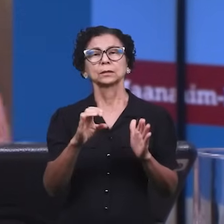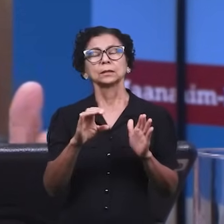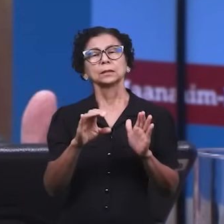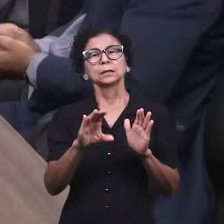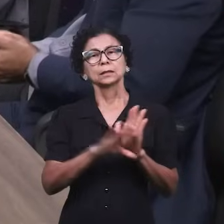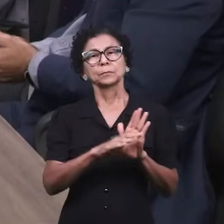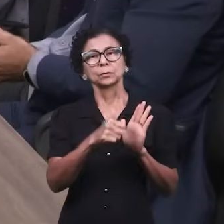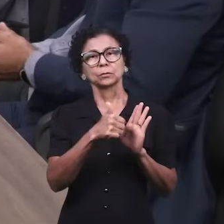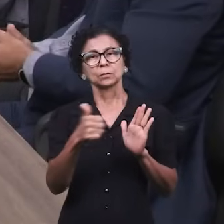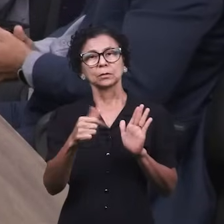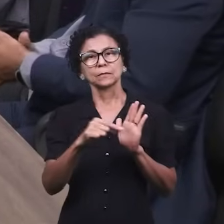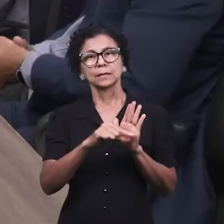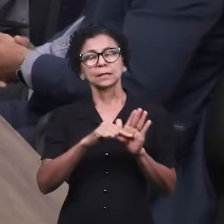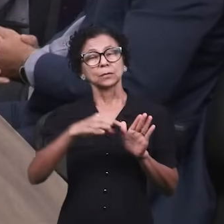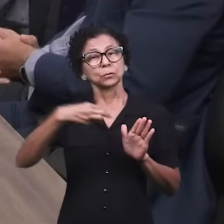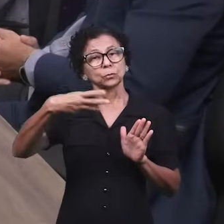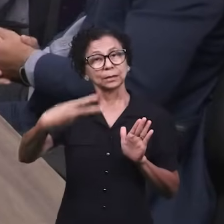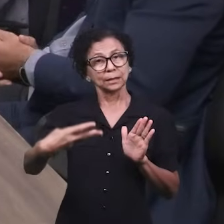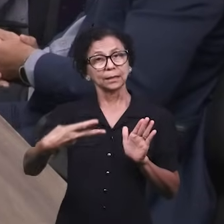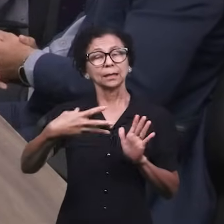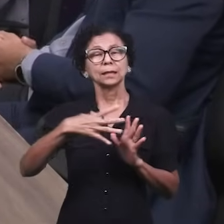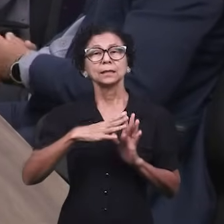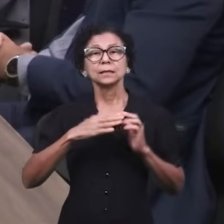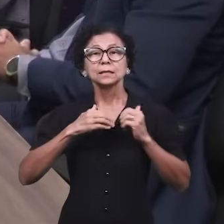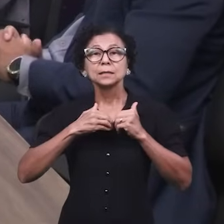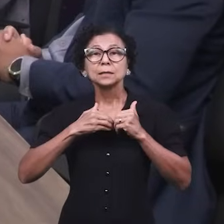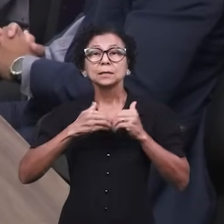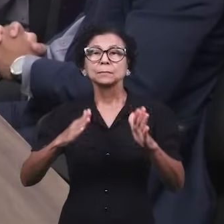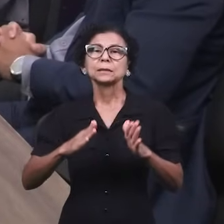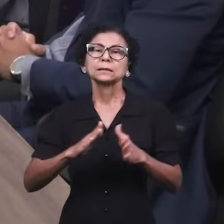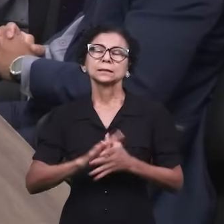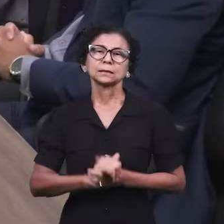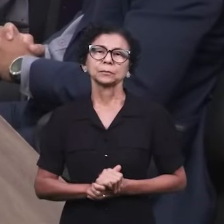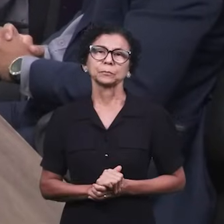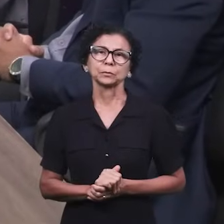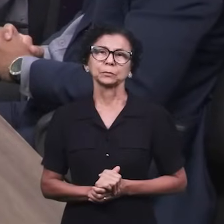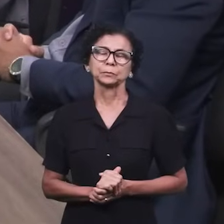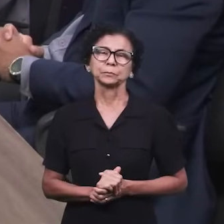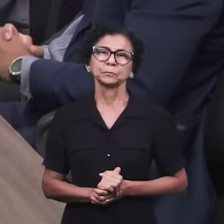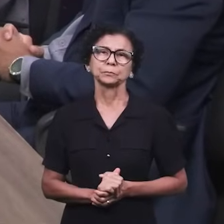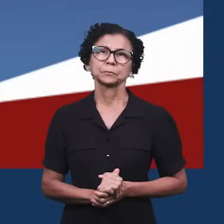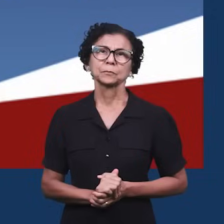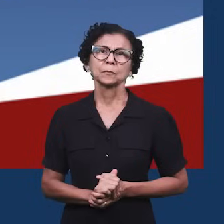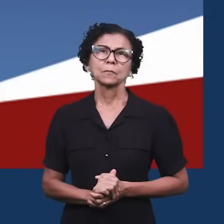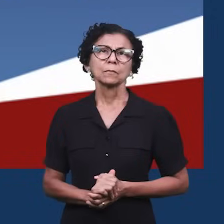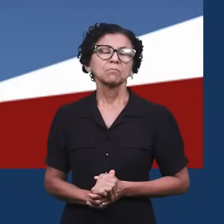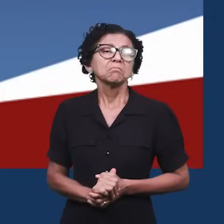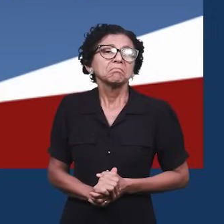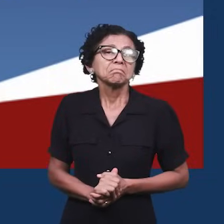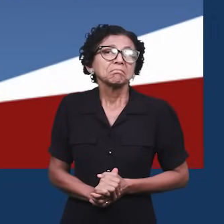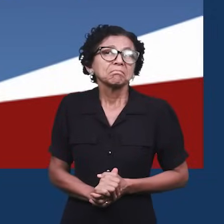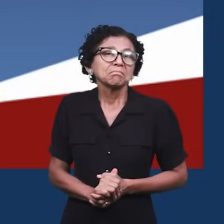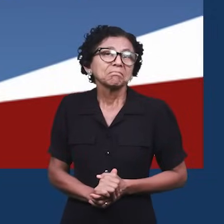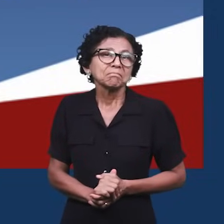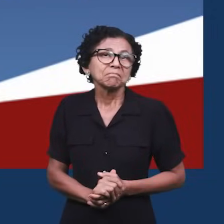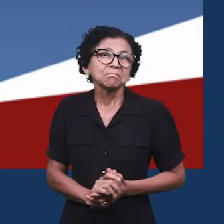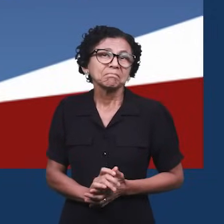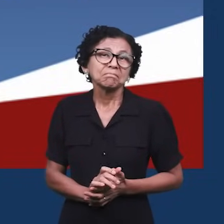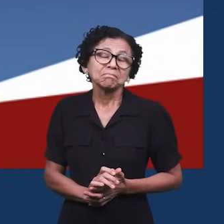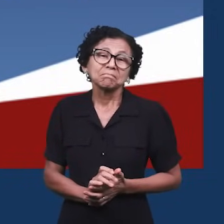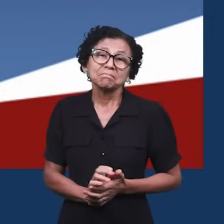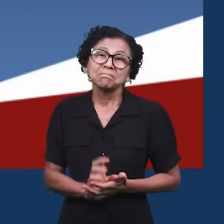versículo 3, quando se fala desse princípio absoluto porque é um princípio que não teve